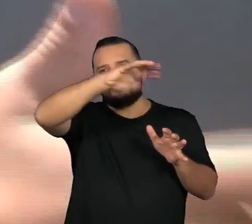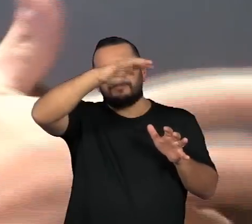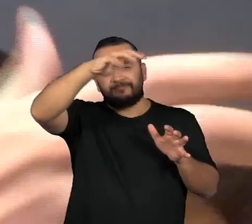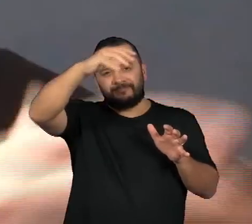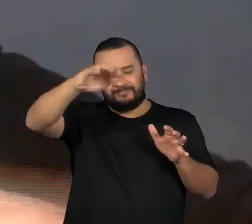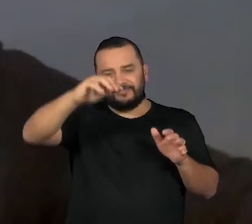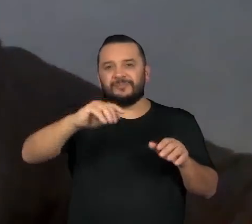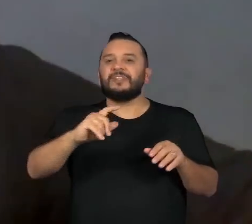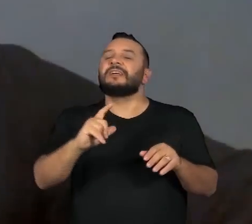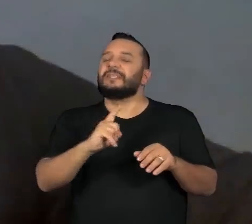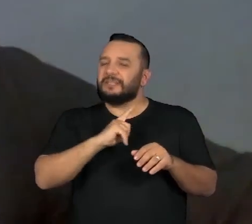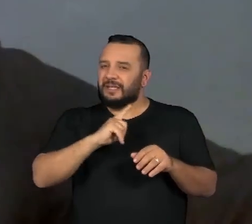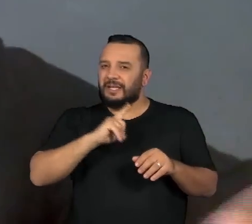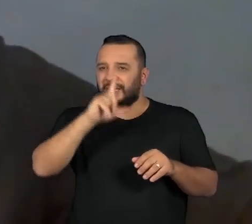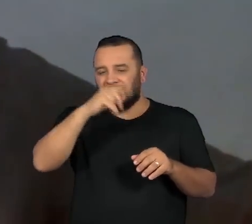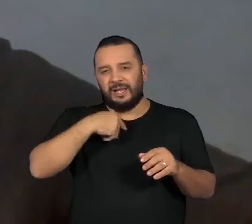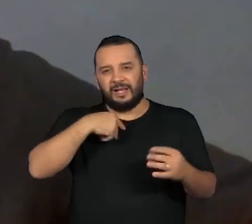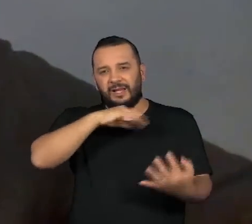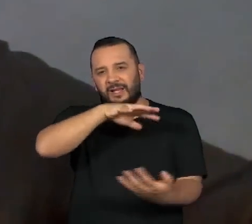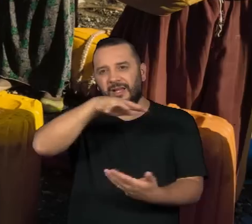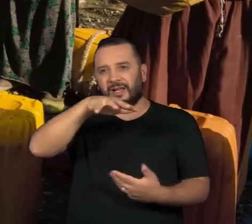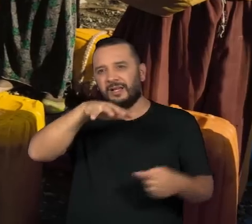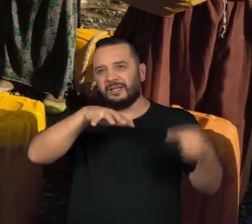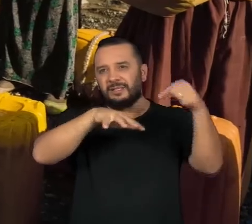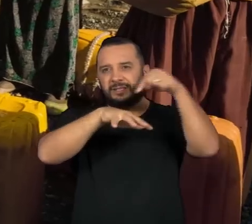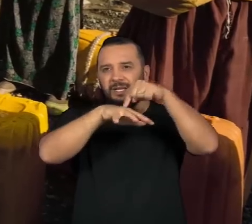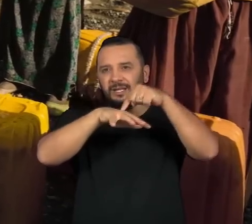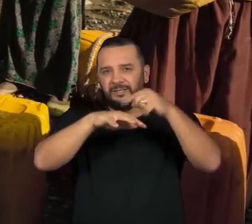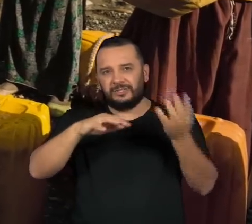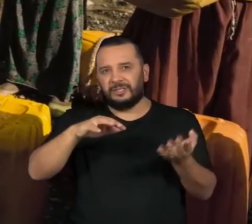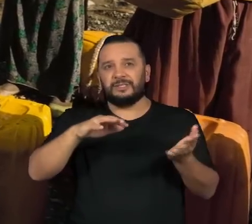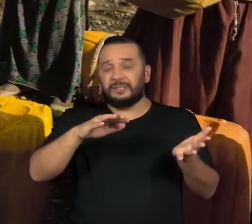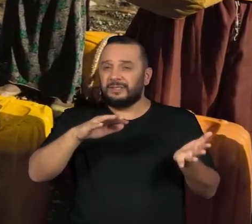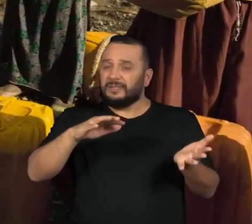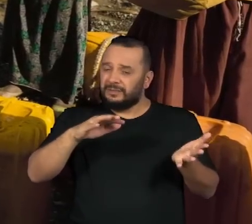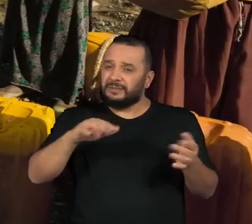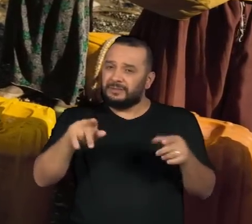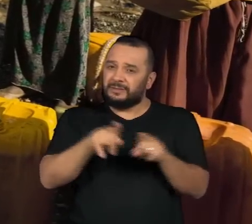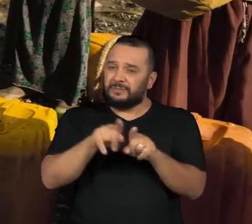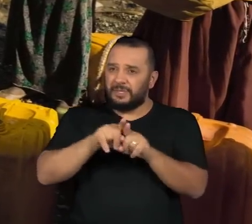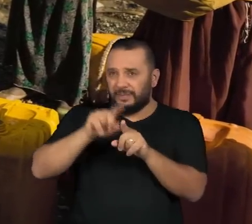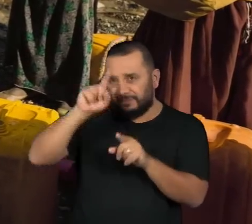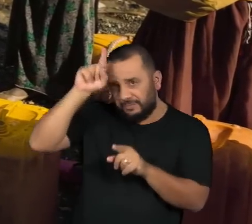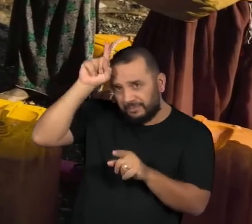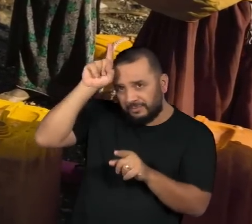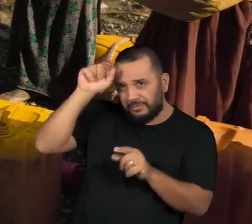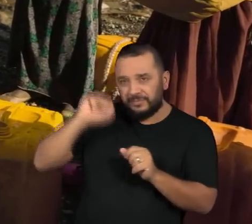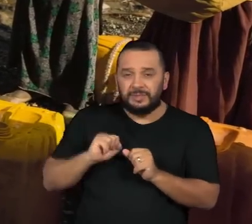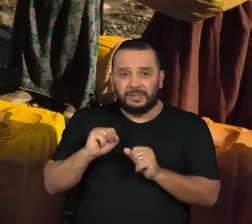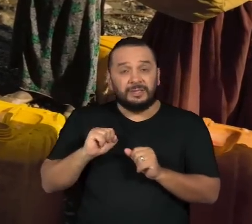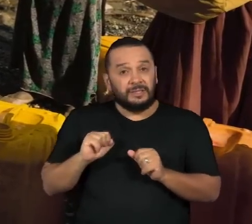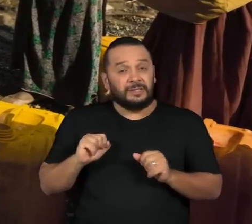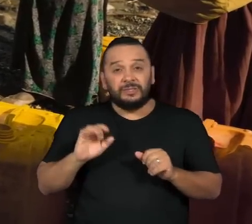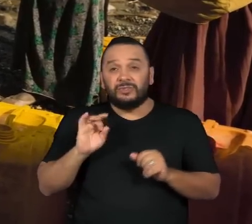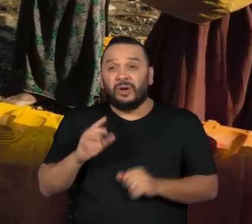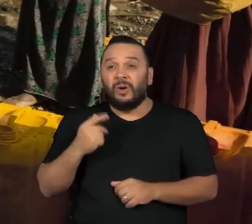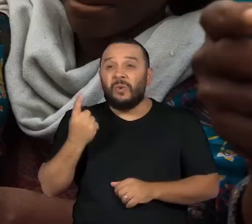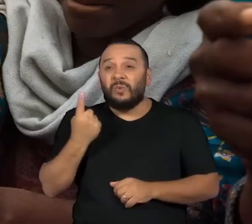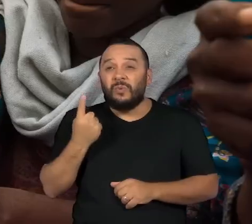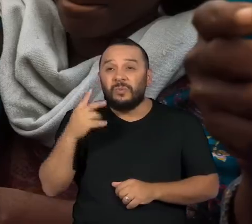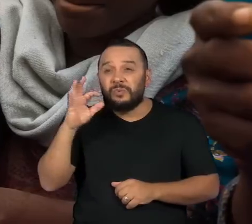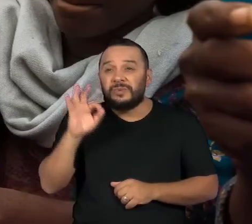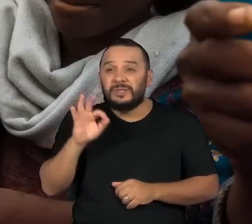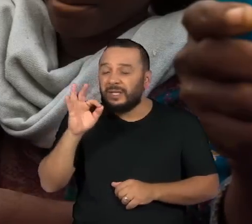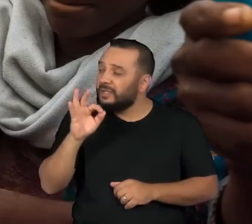na Antártida. Então, se a gente fizer essa conta, é assustador imaginar que a gente tem 1%,